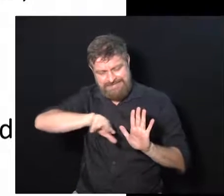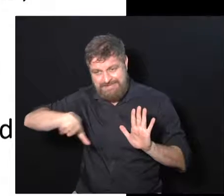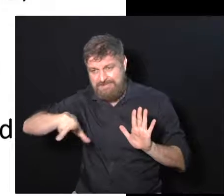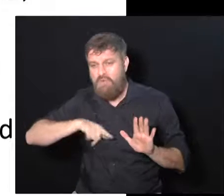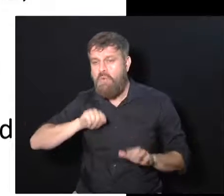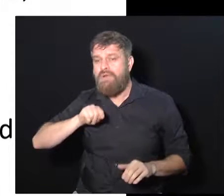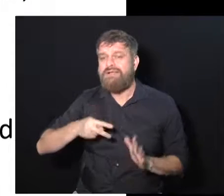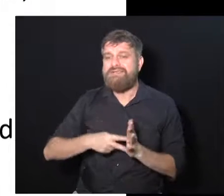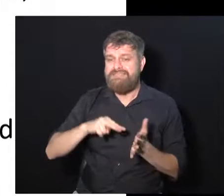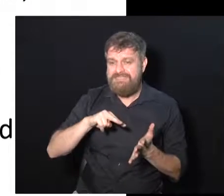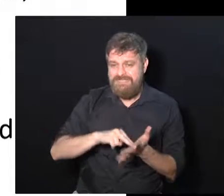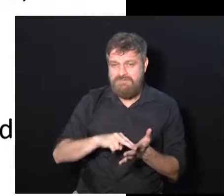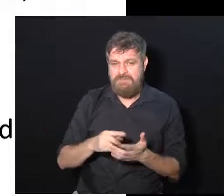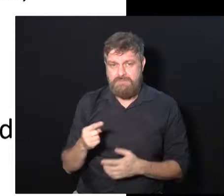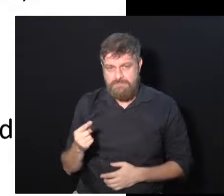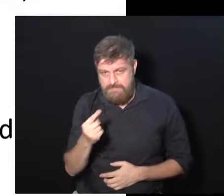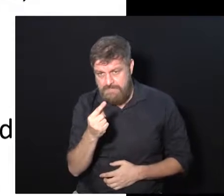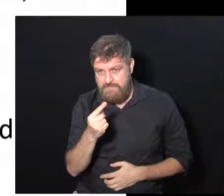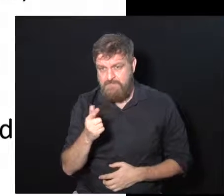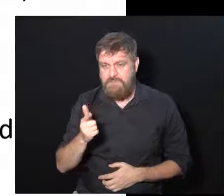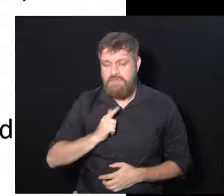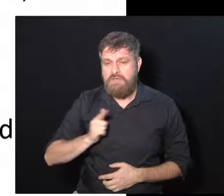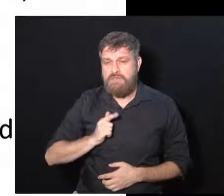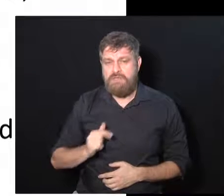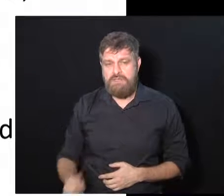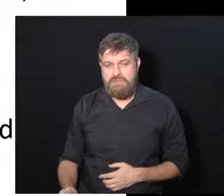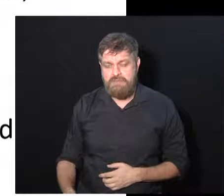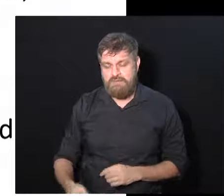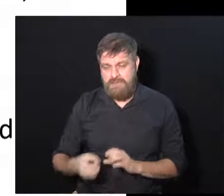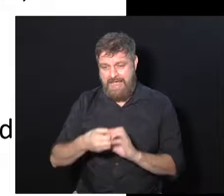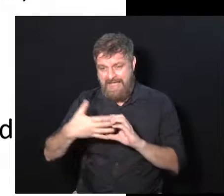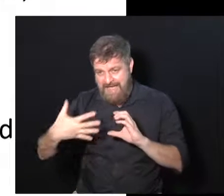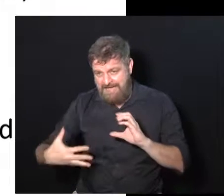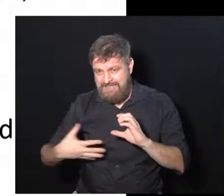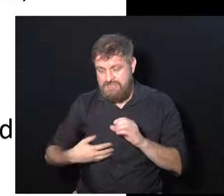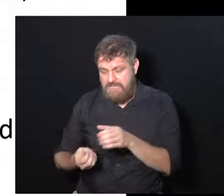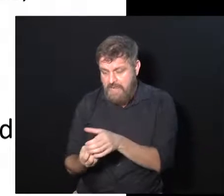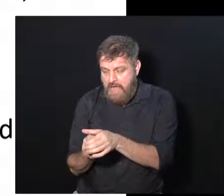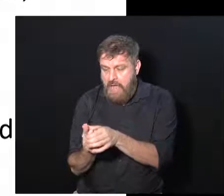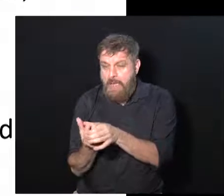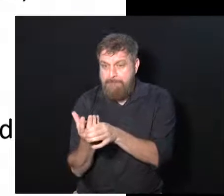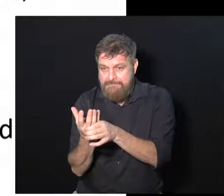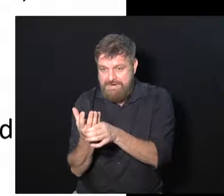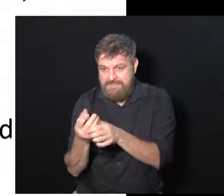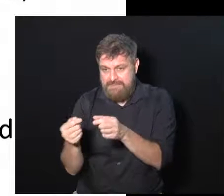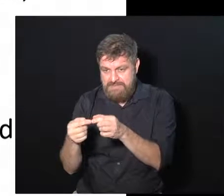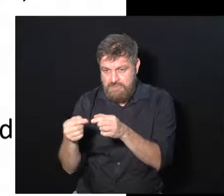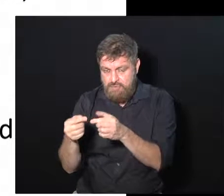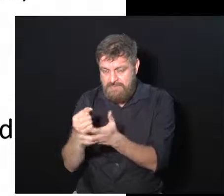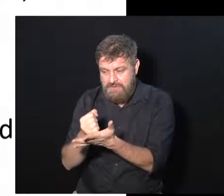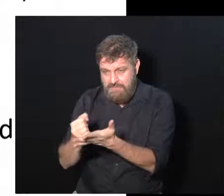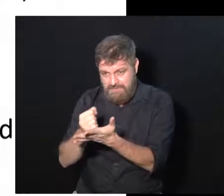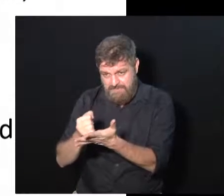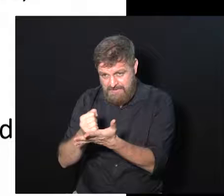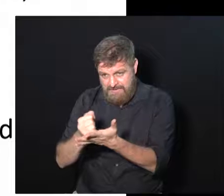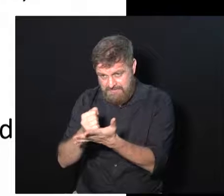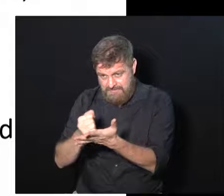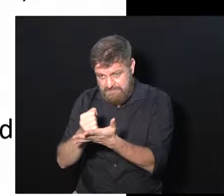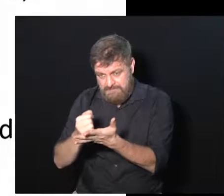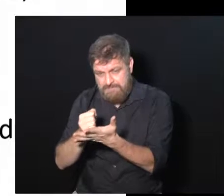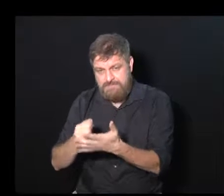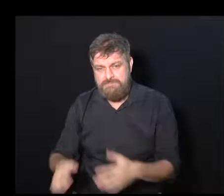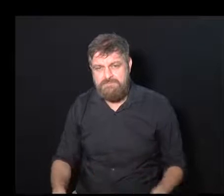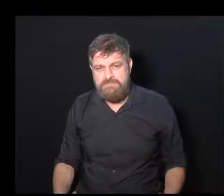a fitoterapia? É uma terapêutica caracterizada pelo uso de plantas medicinais em suas diferentes formas